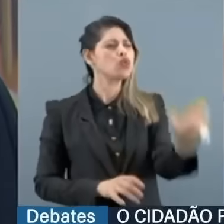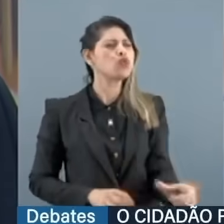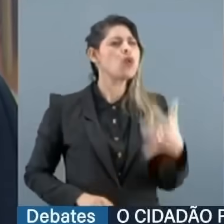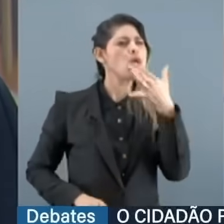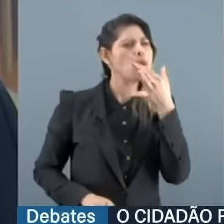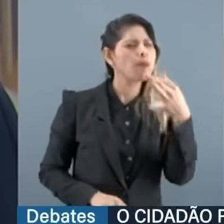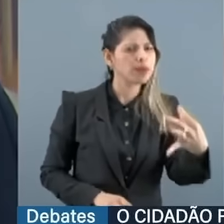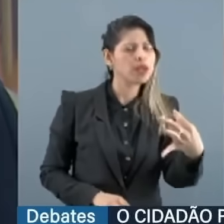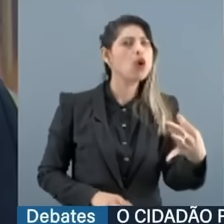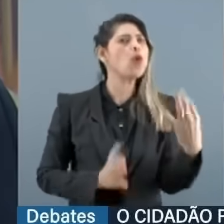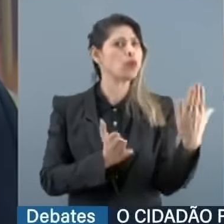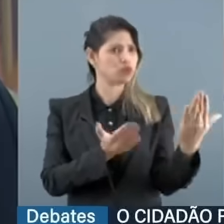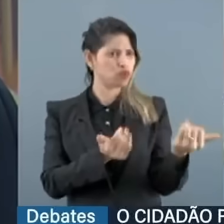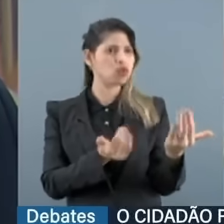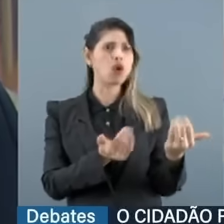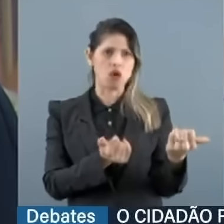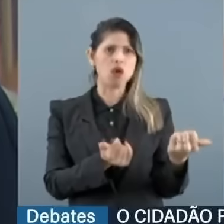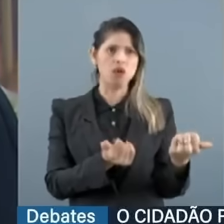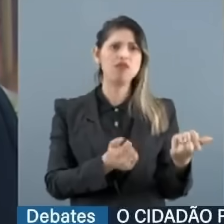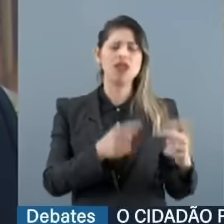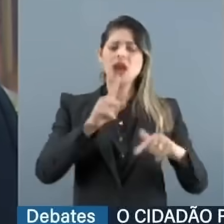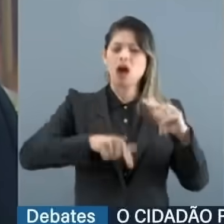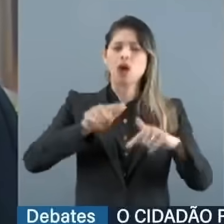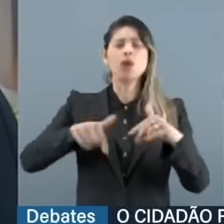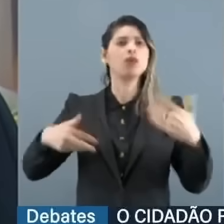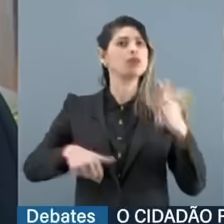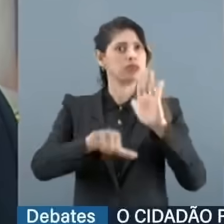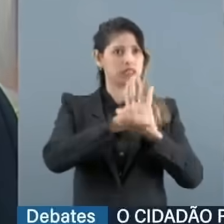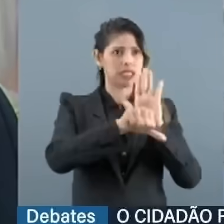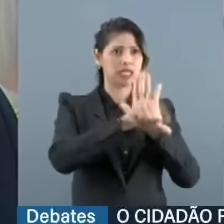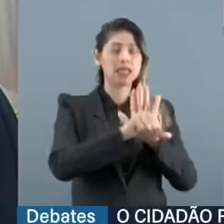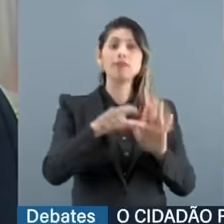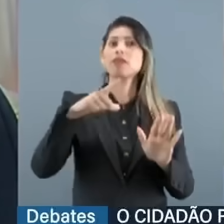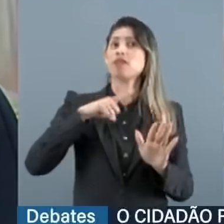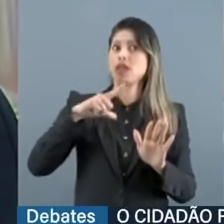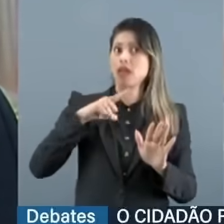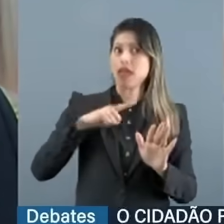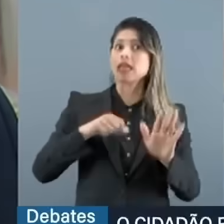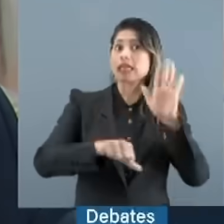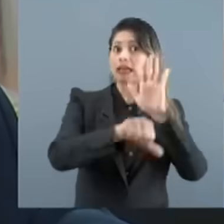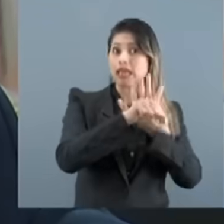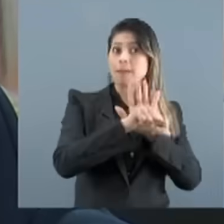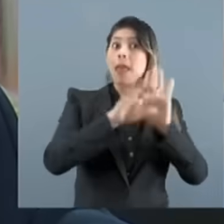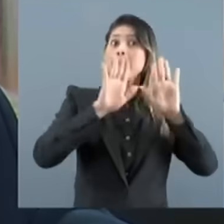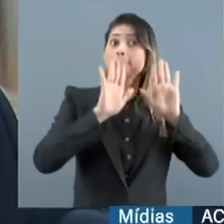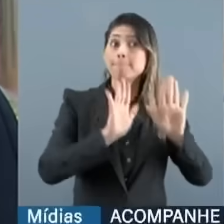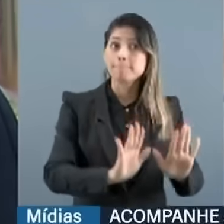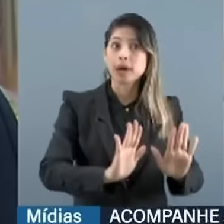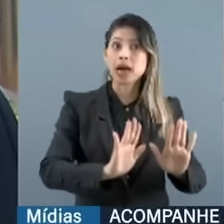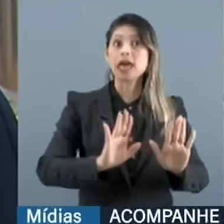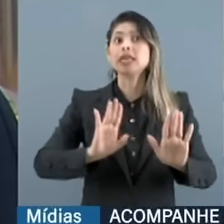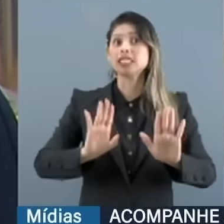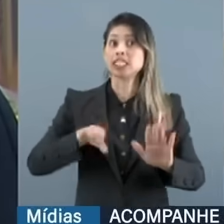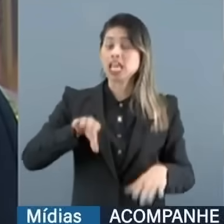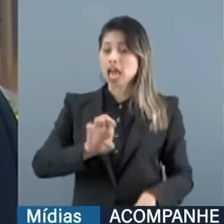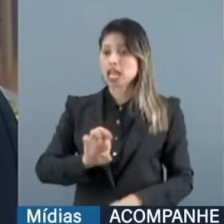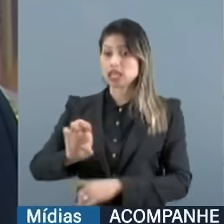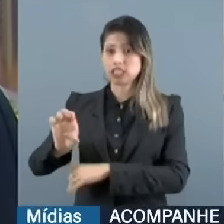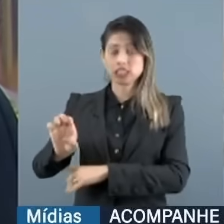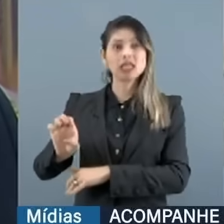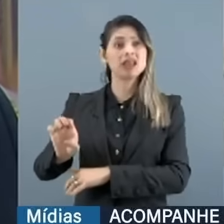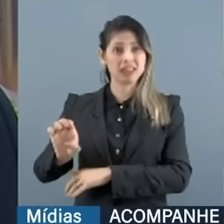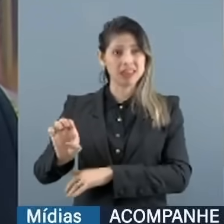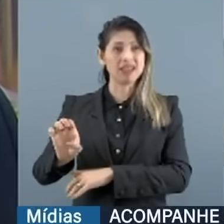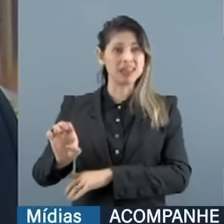série de crimes, está sendo absolvido em alguns processos, mas tem crimes. E se a esquerda conseguir emplacar essa